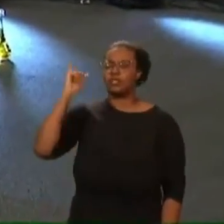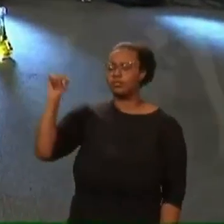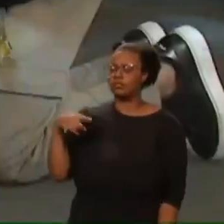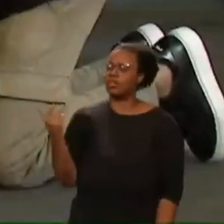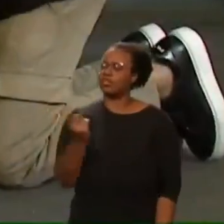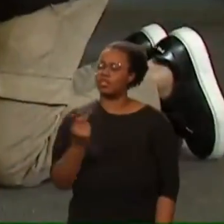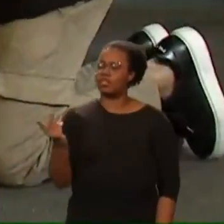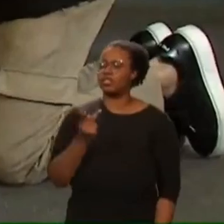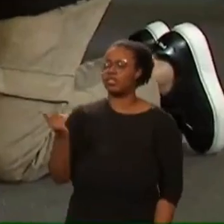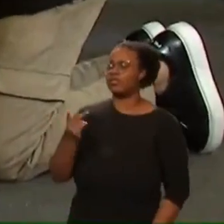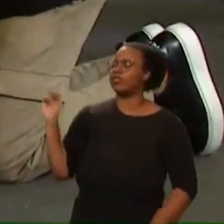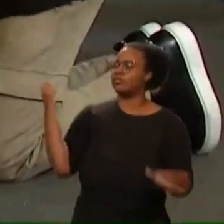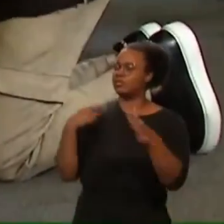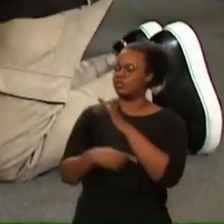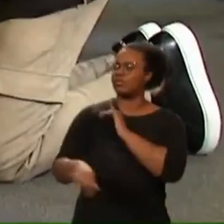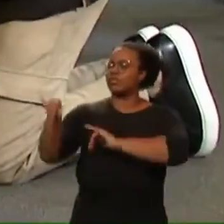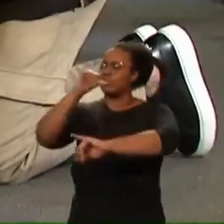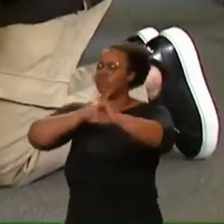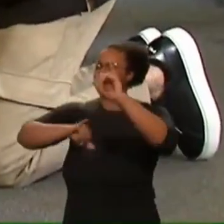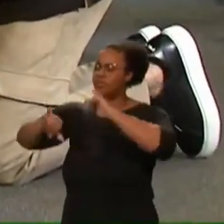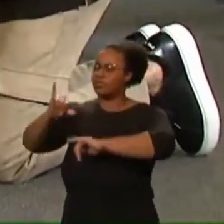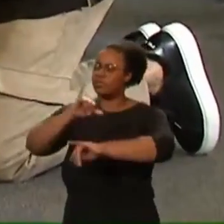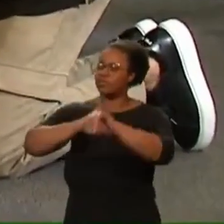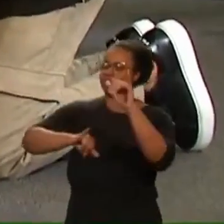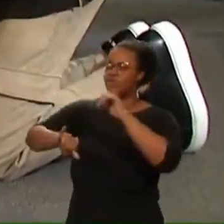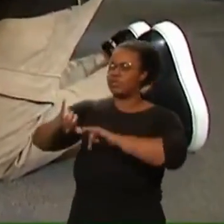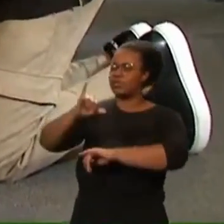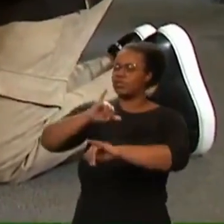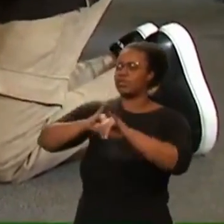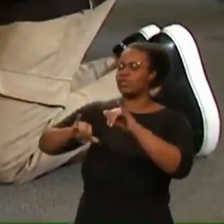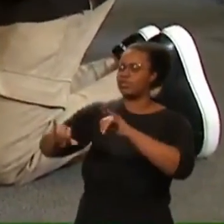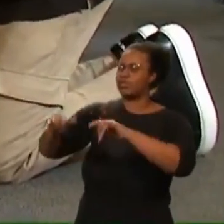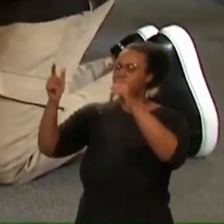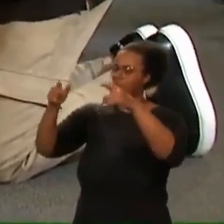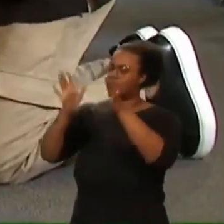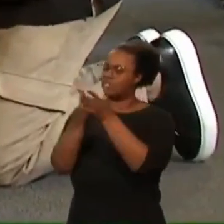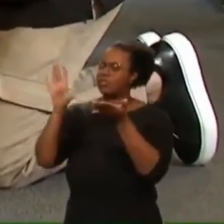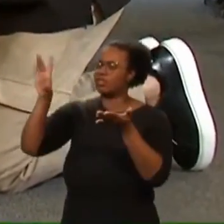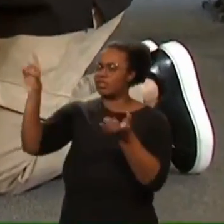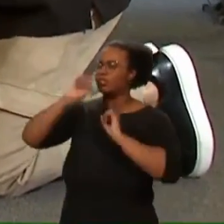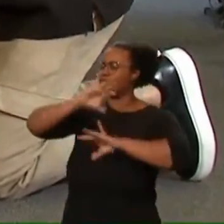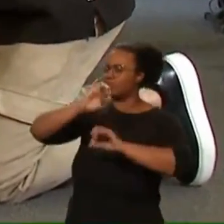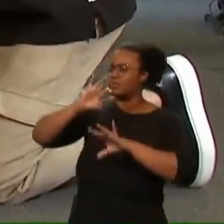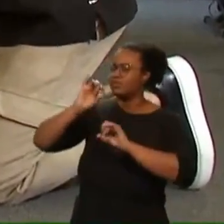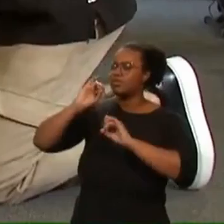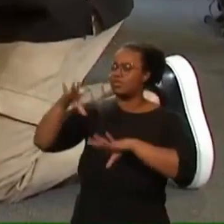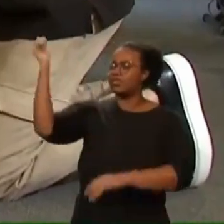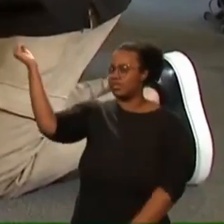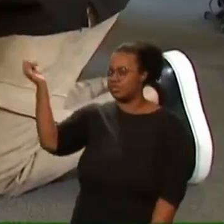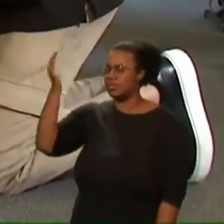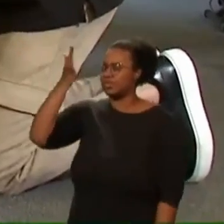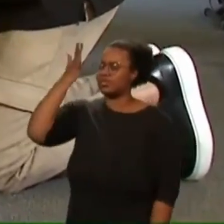tempo e Unção Pai onde eles acessam pai uma palavra revelada uma palavra de ensino uma palavra que